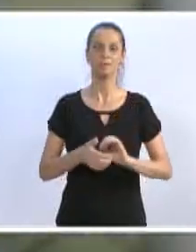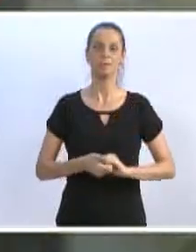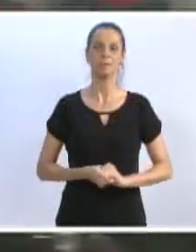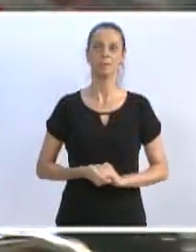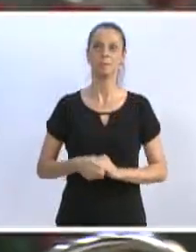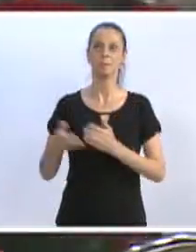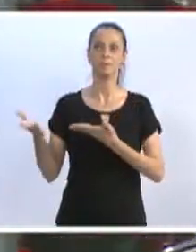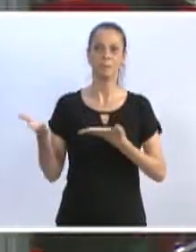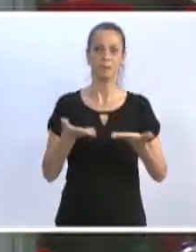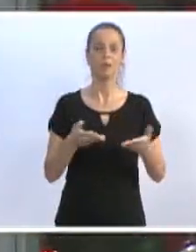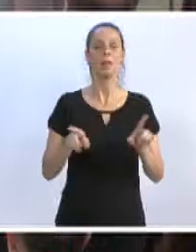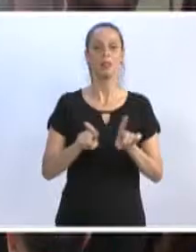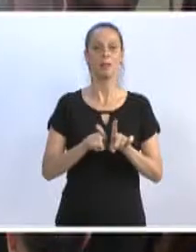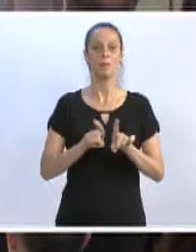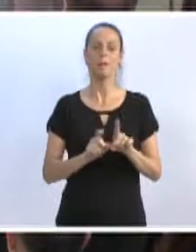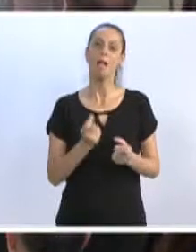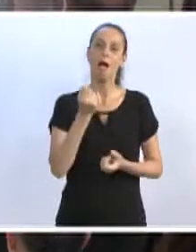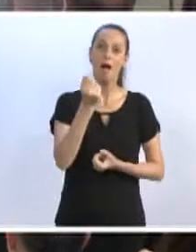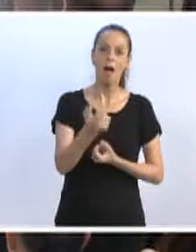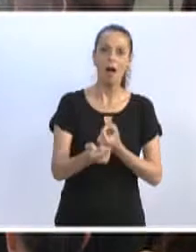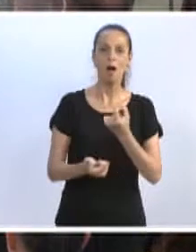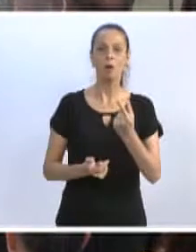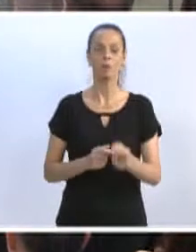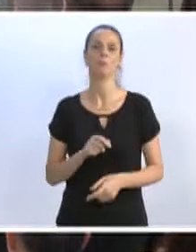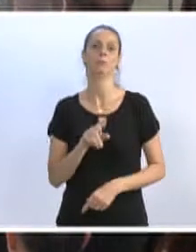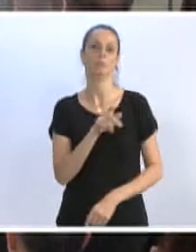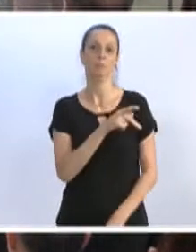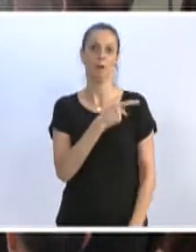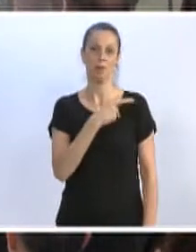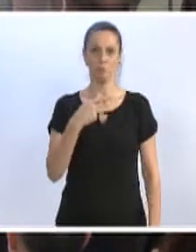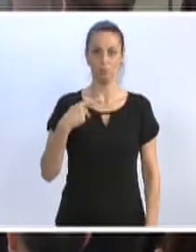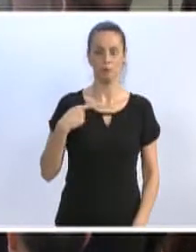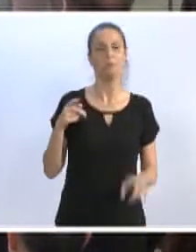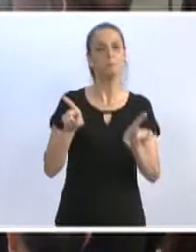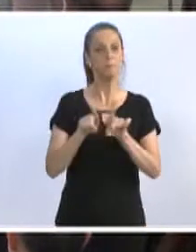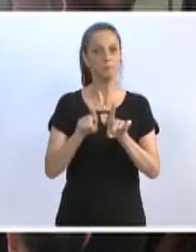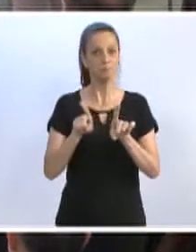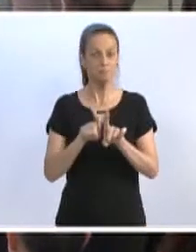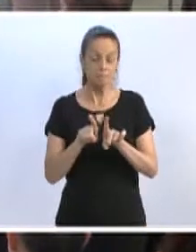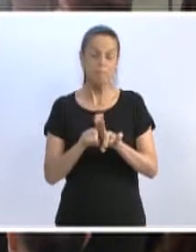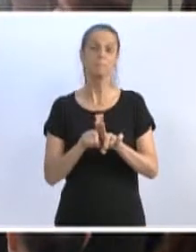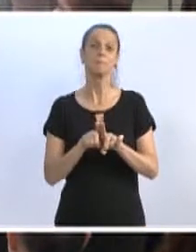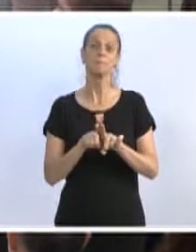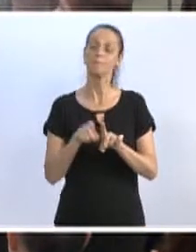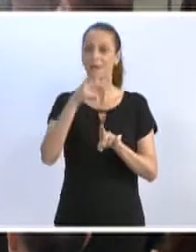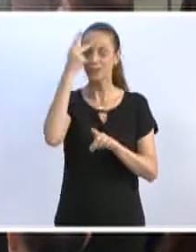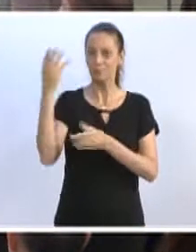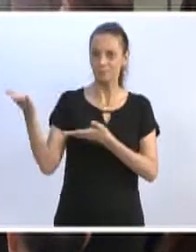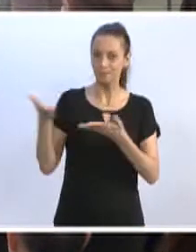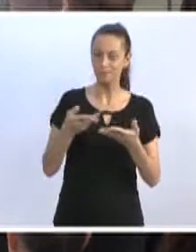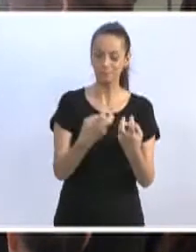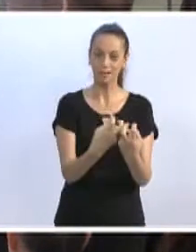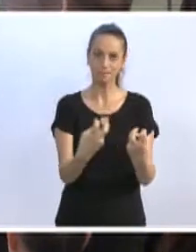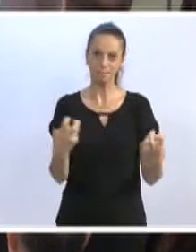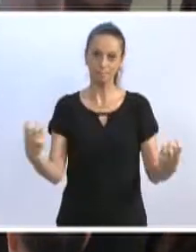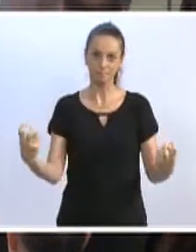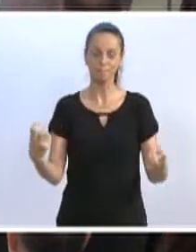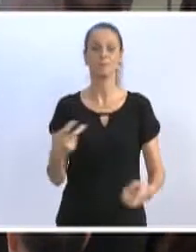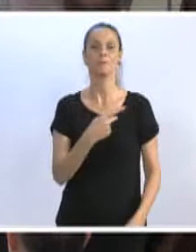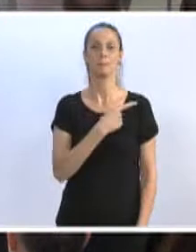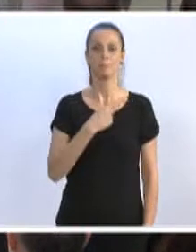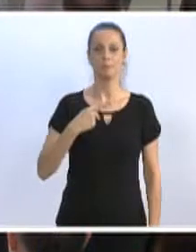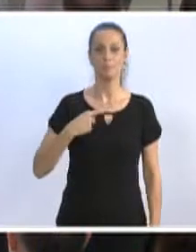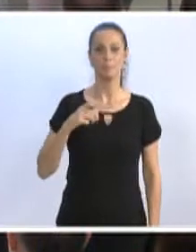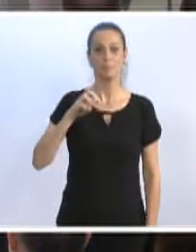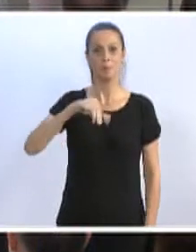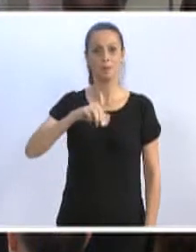Convidar também alguns pastores para comporem, algumas autoridades para comporem essas bancadas aqui à frente. Pastor Geraldo Maciel, que é